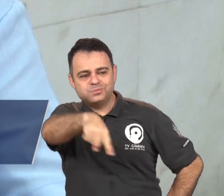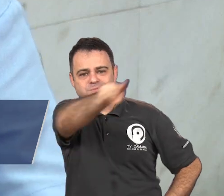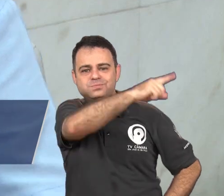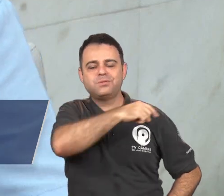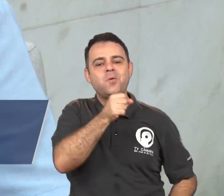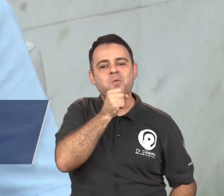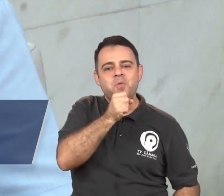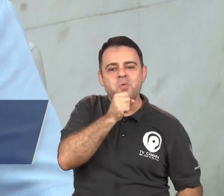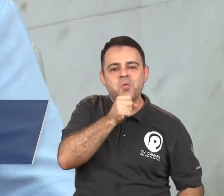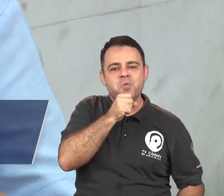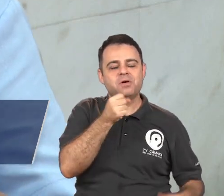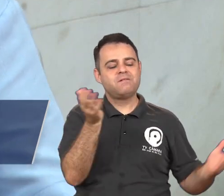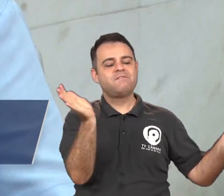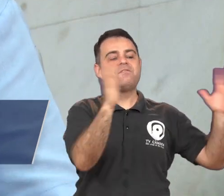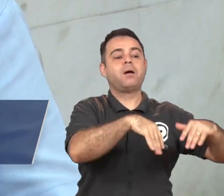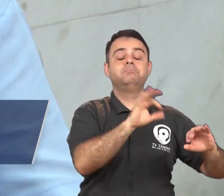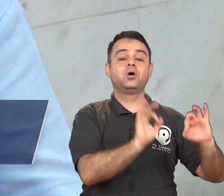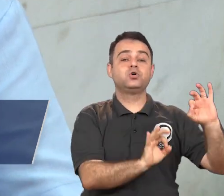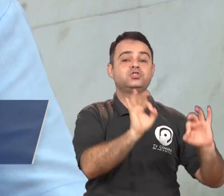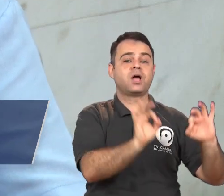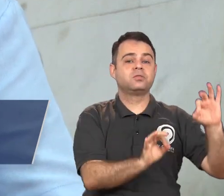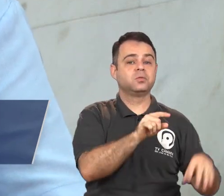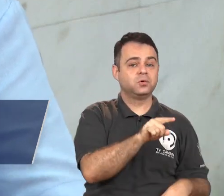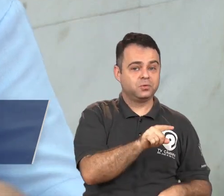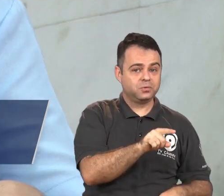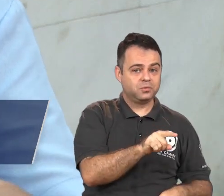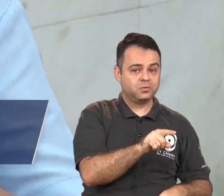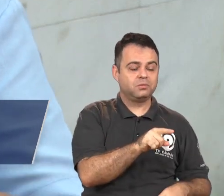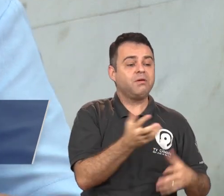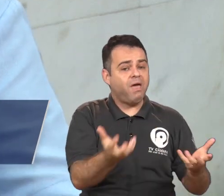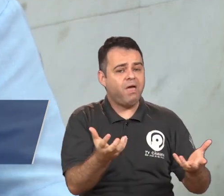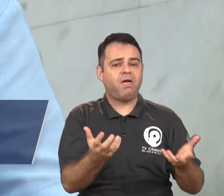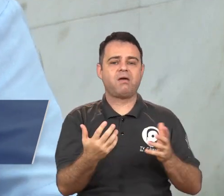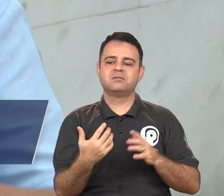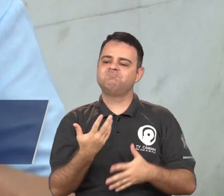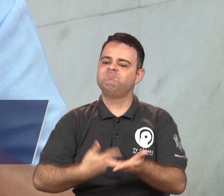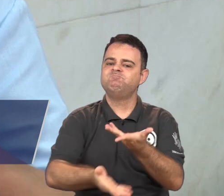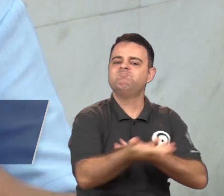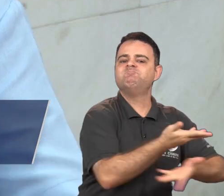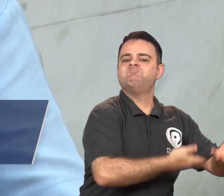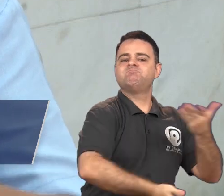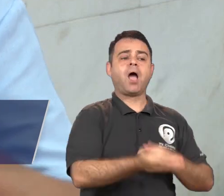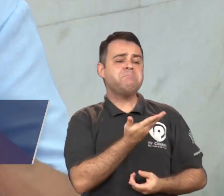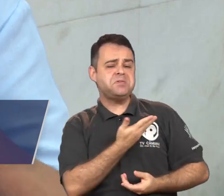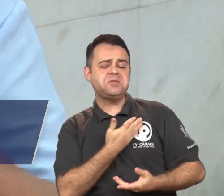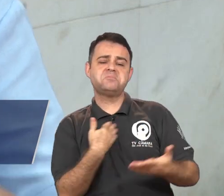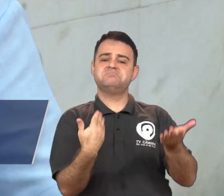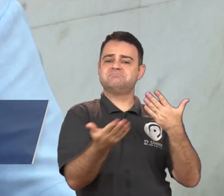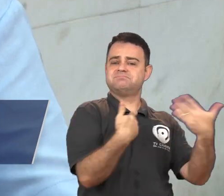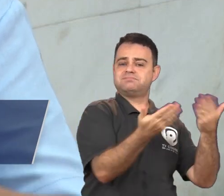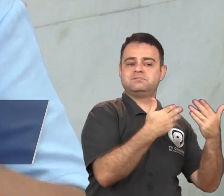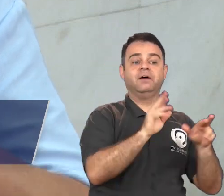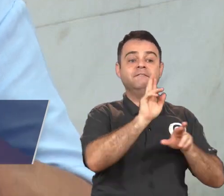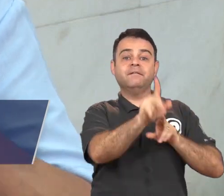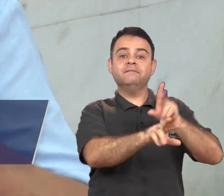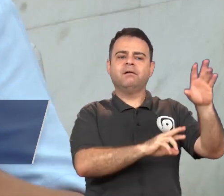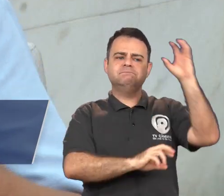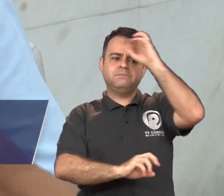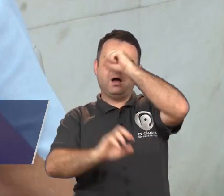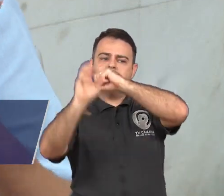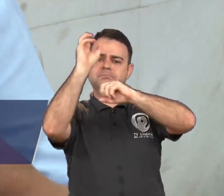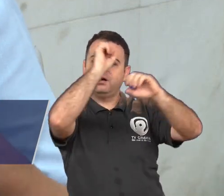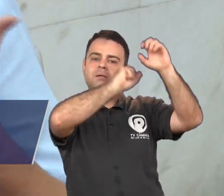vezes, eles vão no projeto para buscar se confraternizar, fazer amizade, aprender coisas